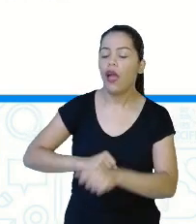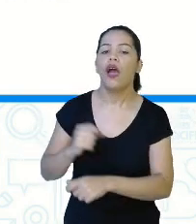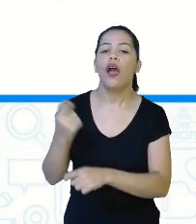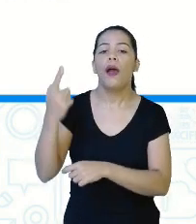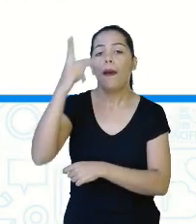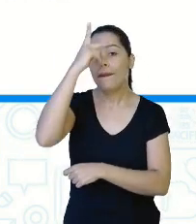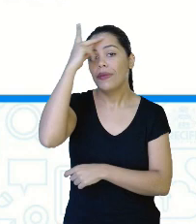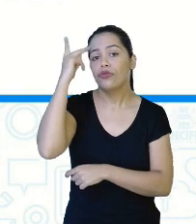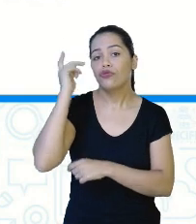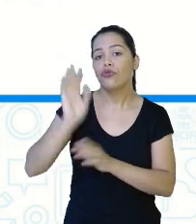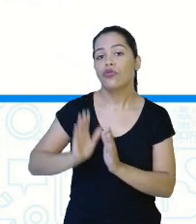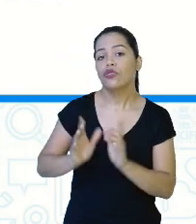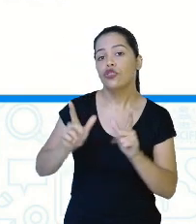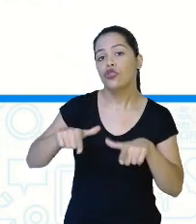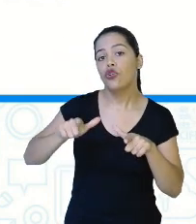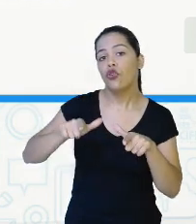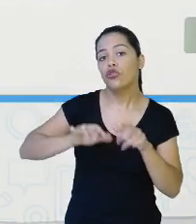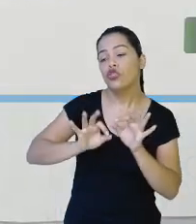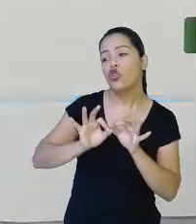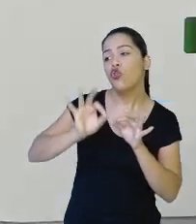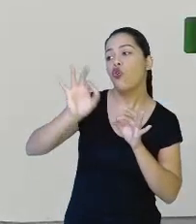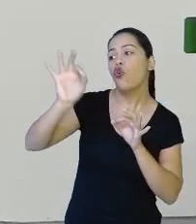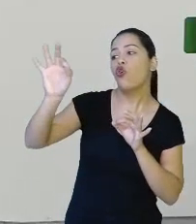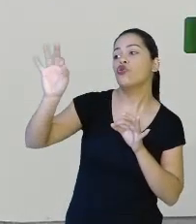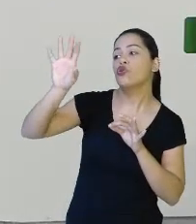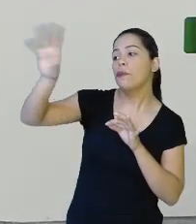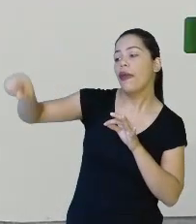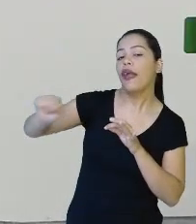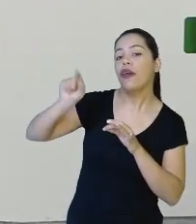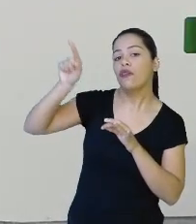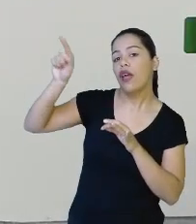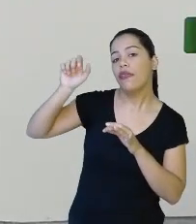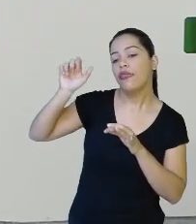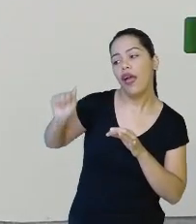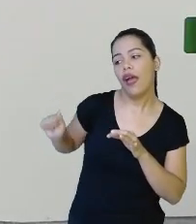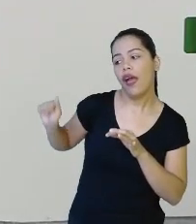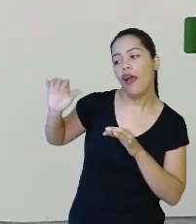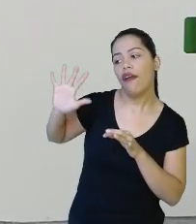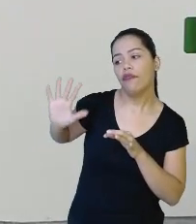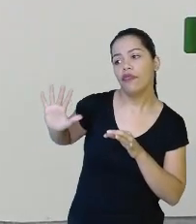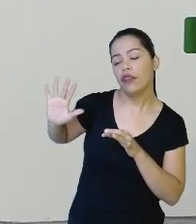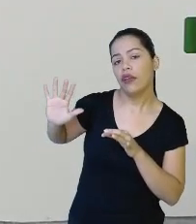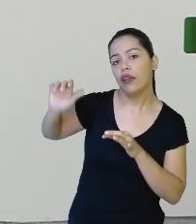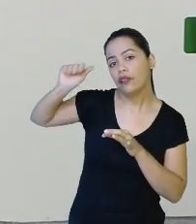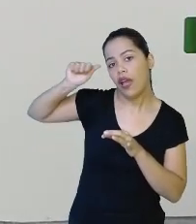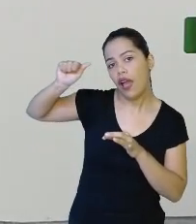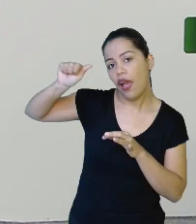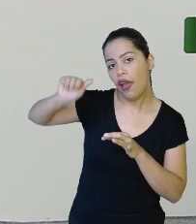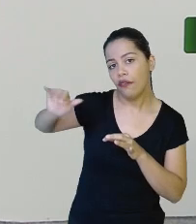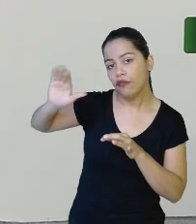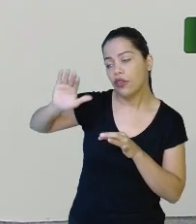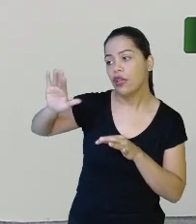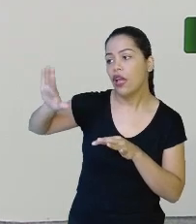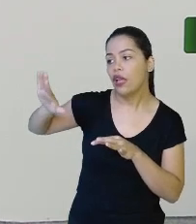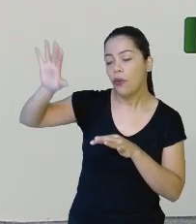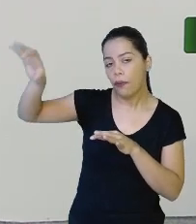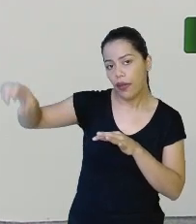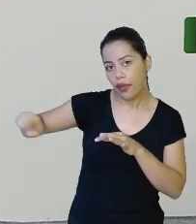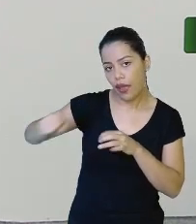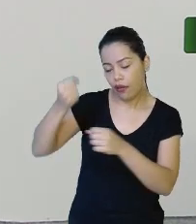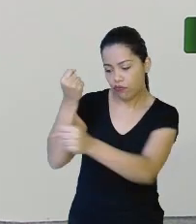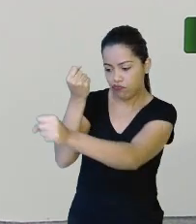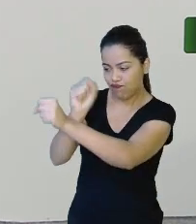os africanos. Então, trouxeram da África pessoas para serem escravizadas aqui no Brasil, para